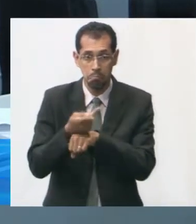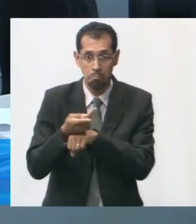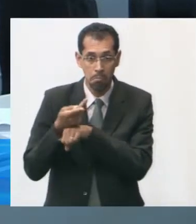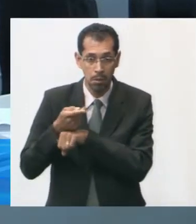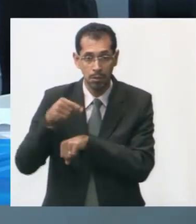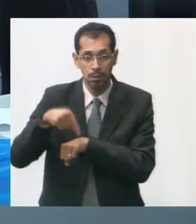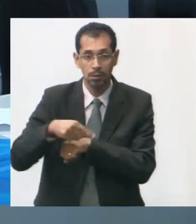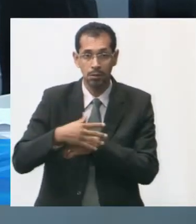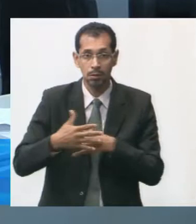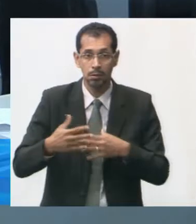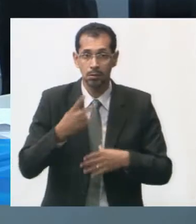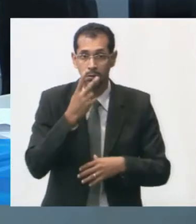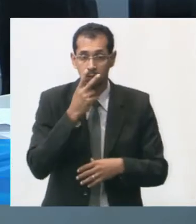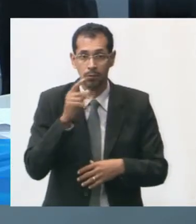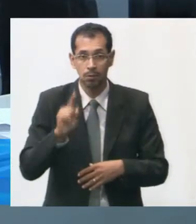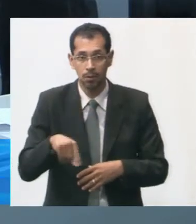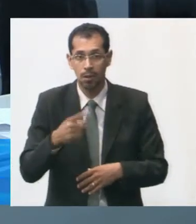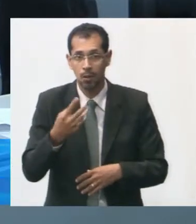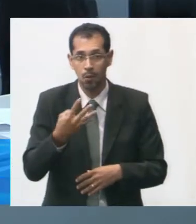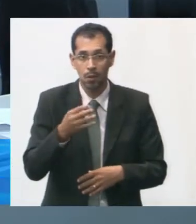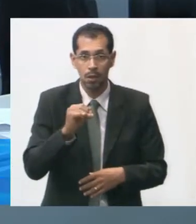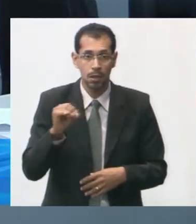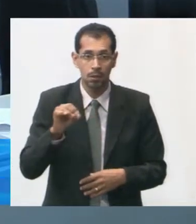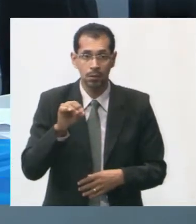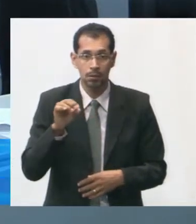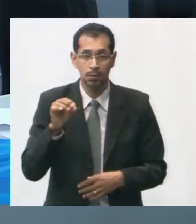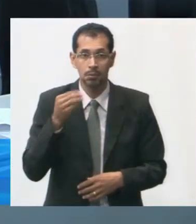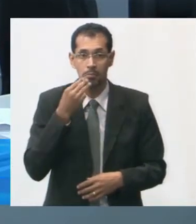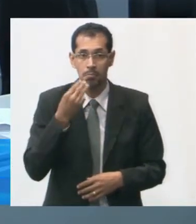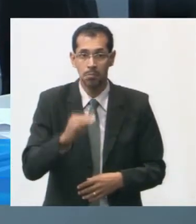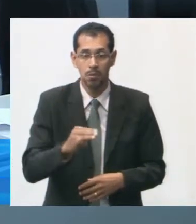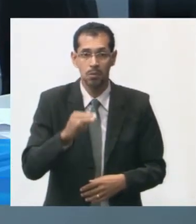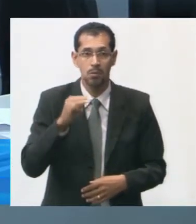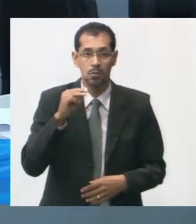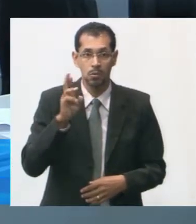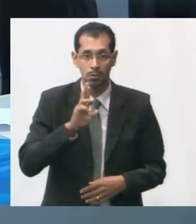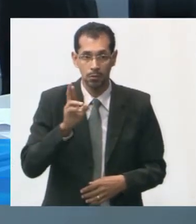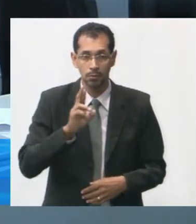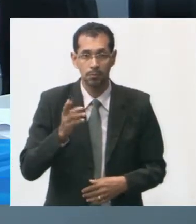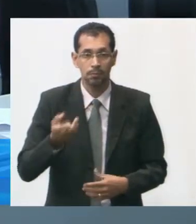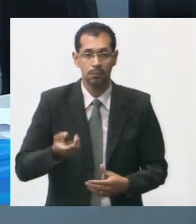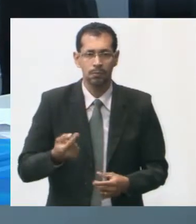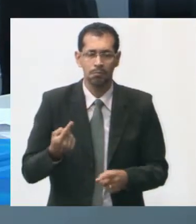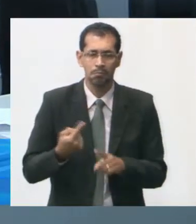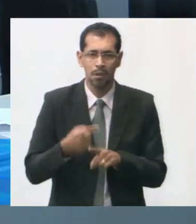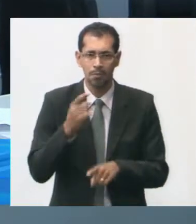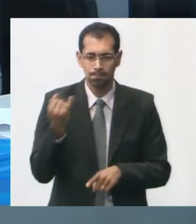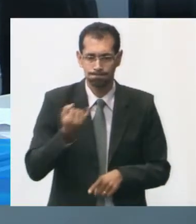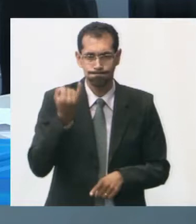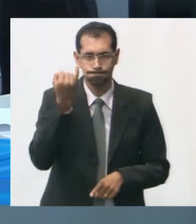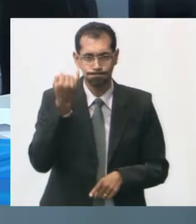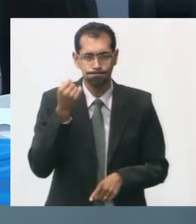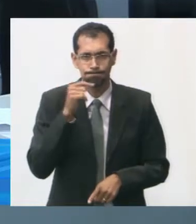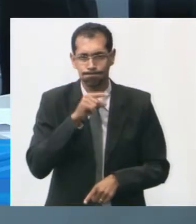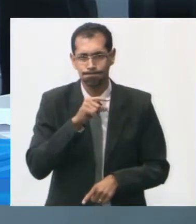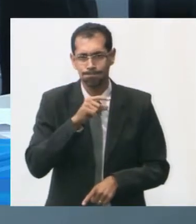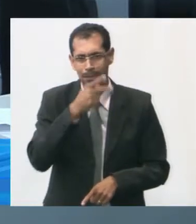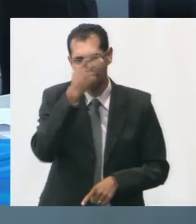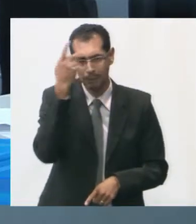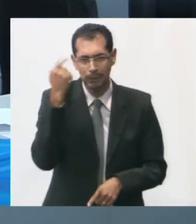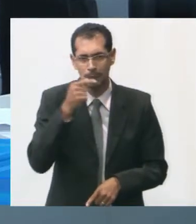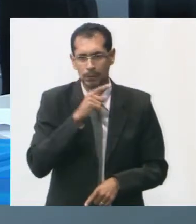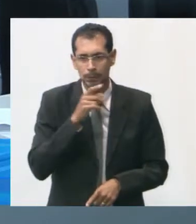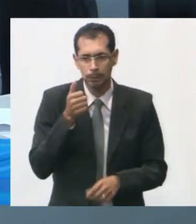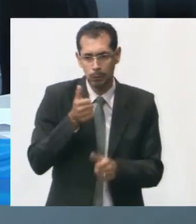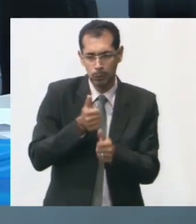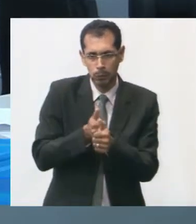cidade de Vitória. Eu recordo, quero só destacar, porque é importante, vereador, as pessoas que acompanham o mandato de todos os vereadores,